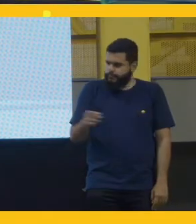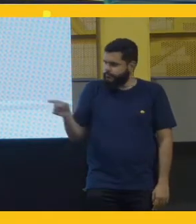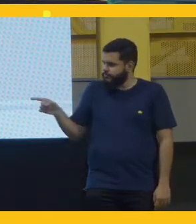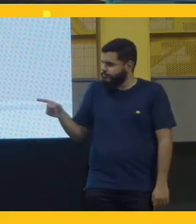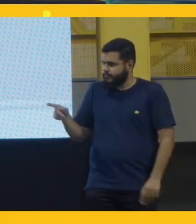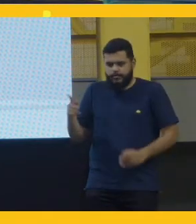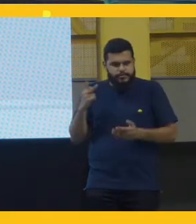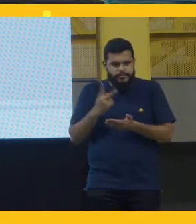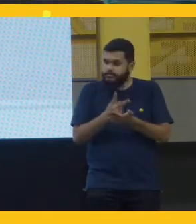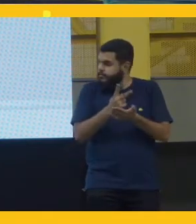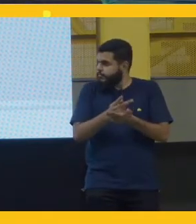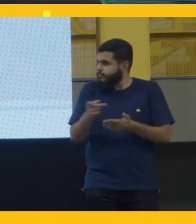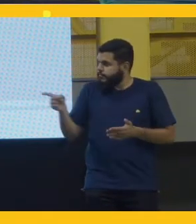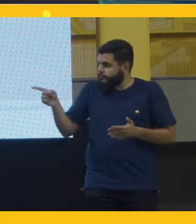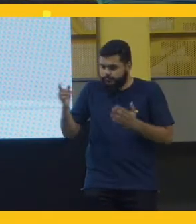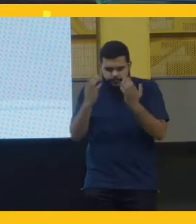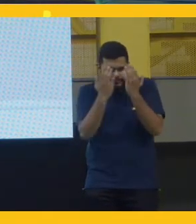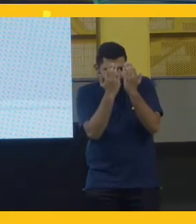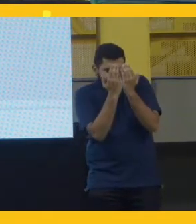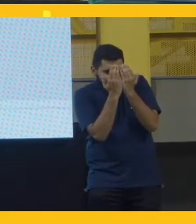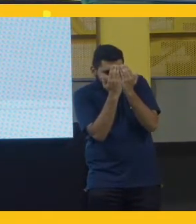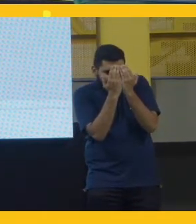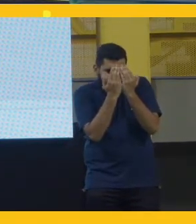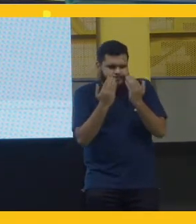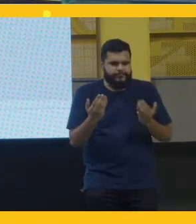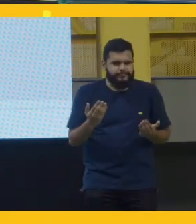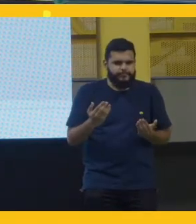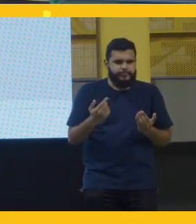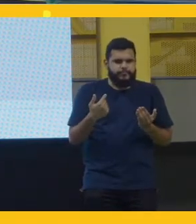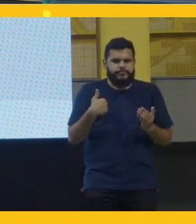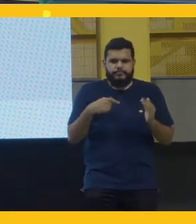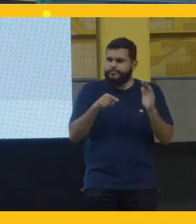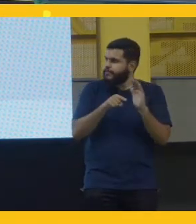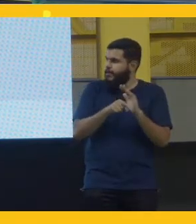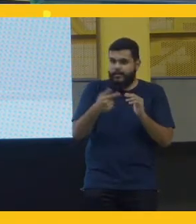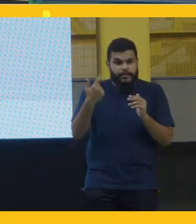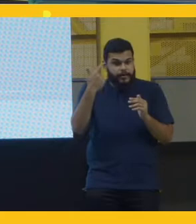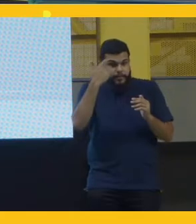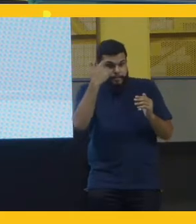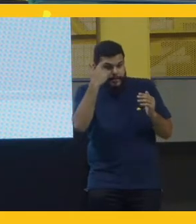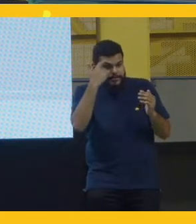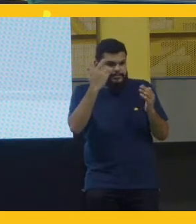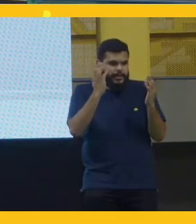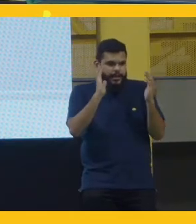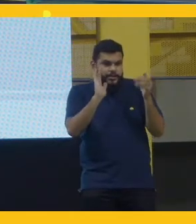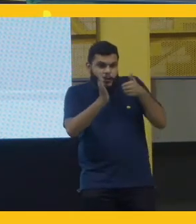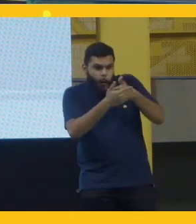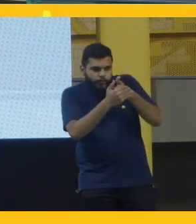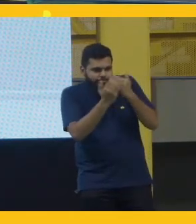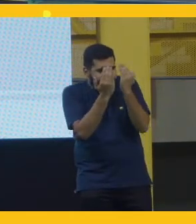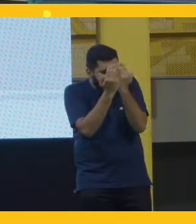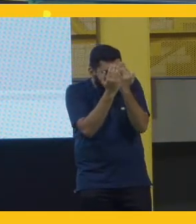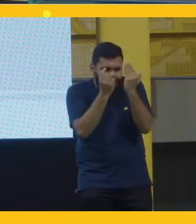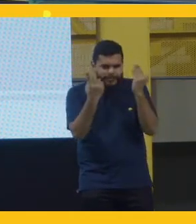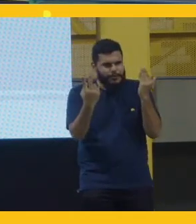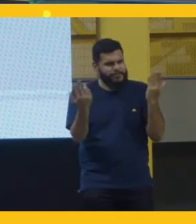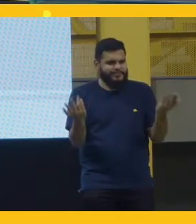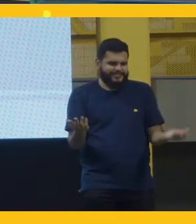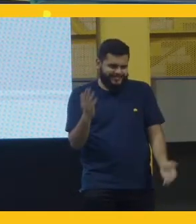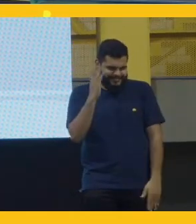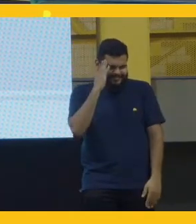Aí toda vez ele tampa aqui, eu falo, cadê o Ian? Ele acha que eu não estou vendo ele, porque ele está com a mão na cara,